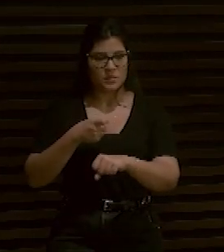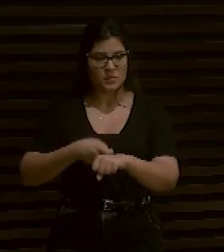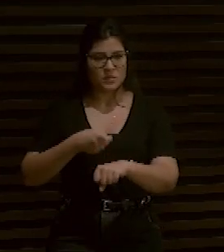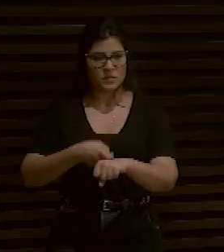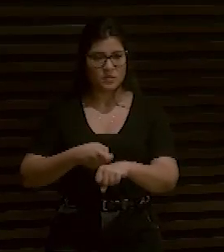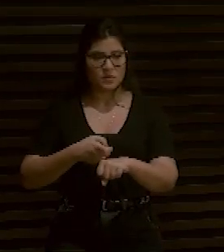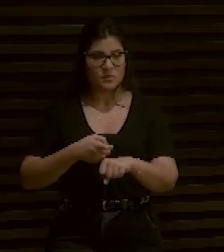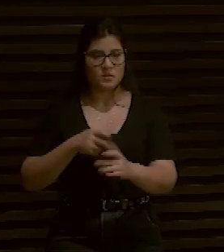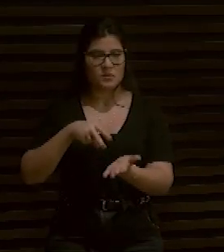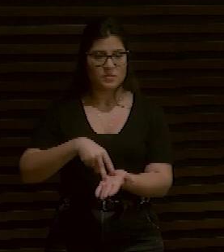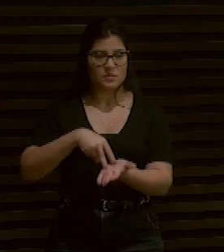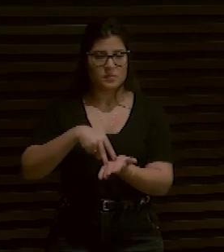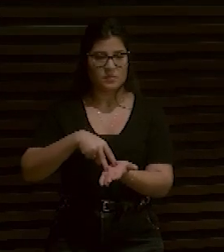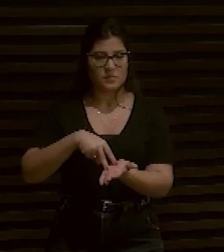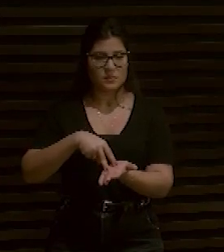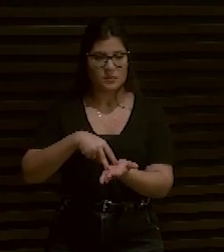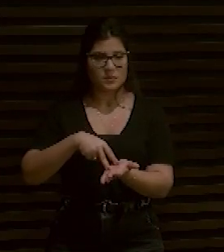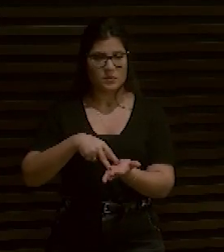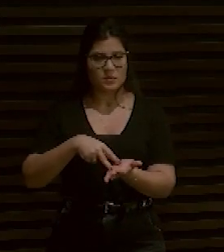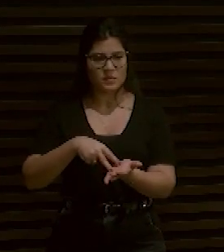semana de pregação começa a desandar a vida.